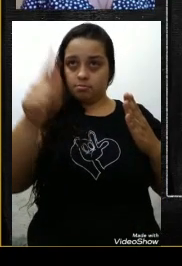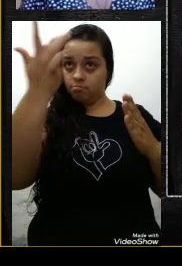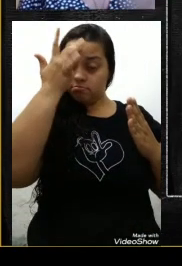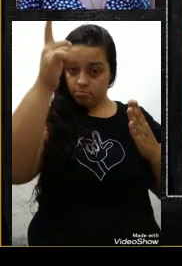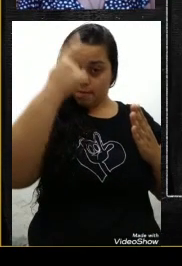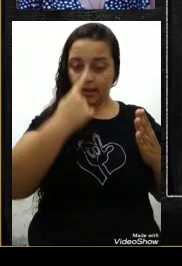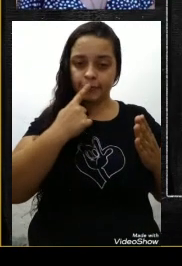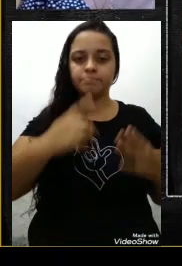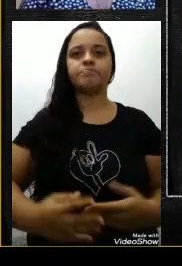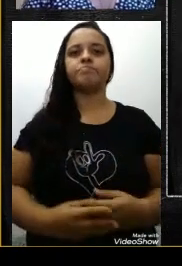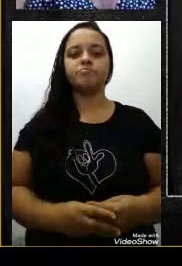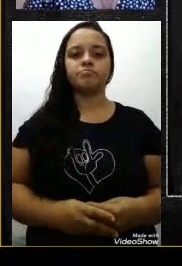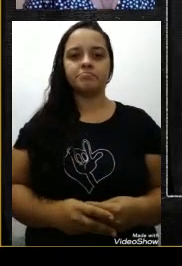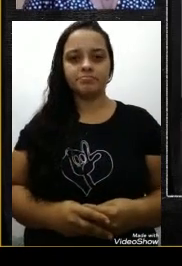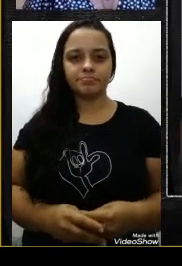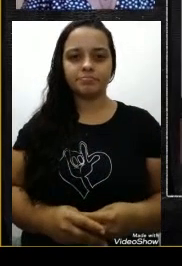vocês. Tentem guardar aí.